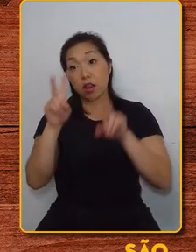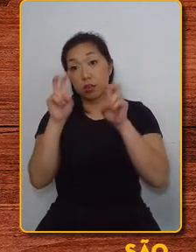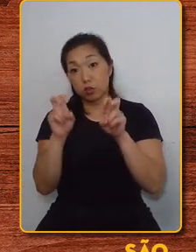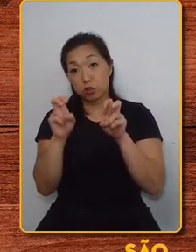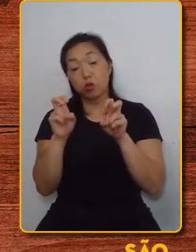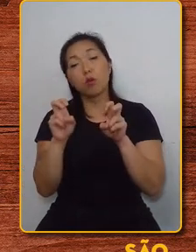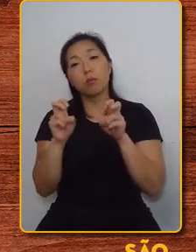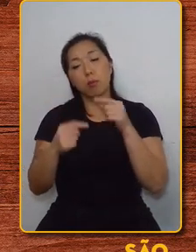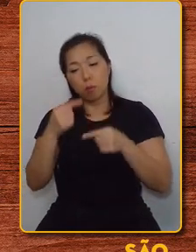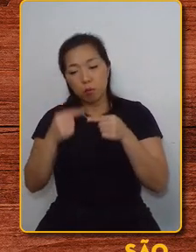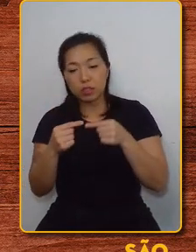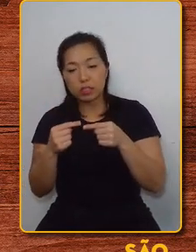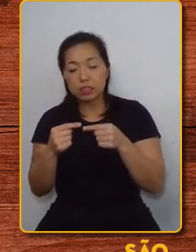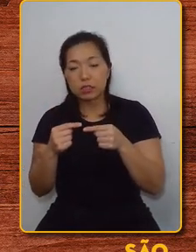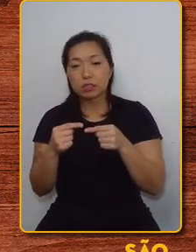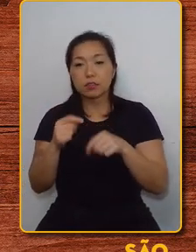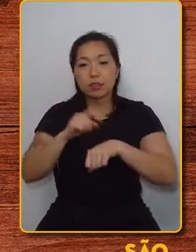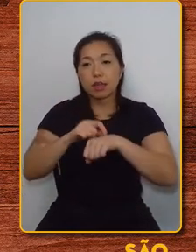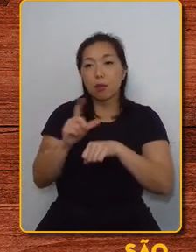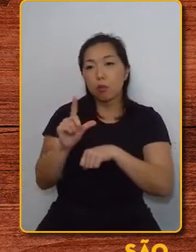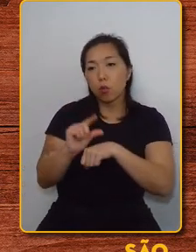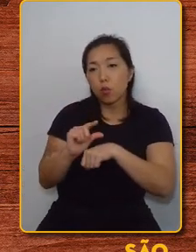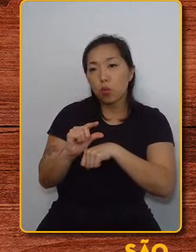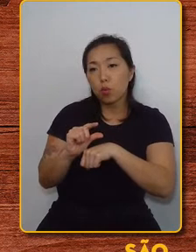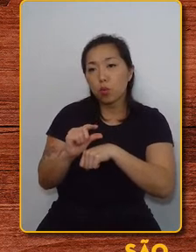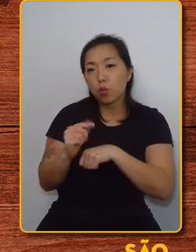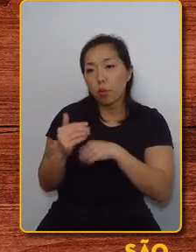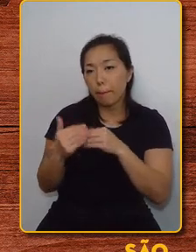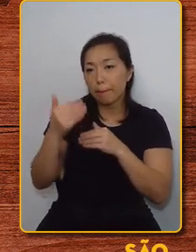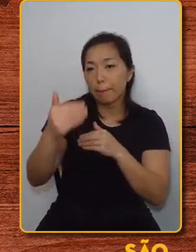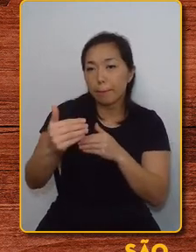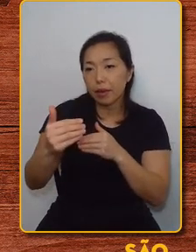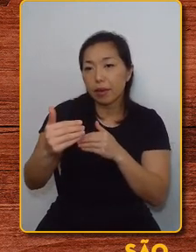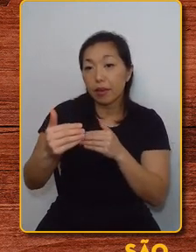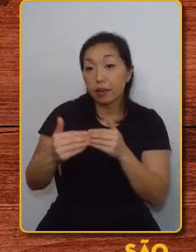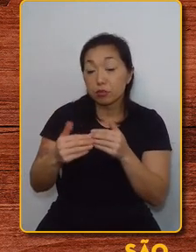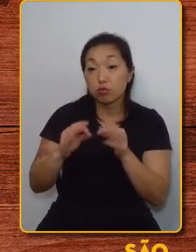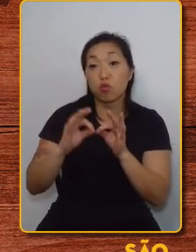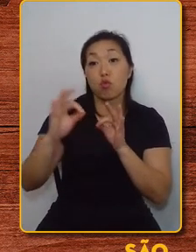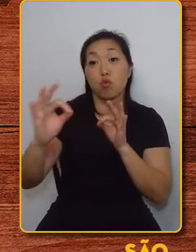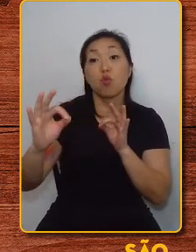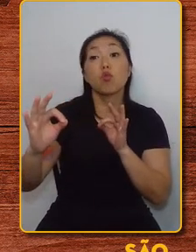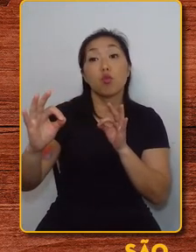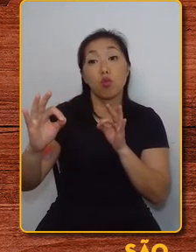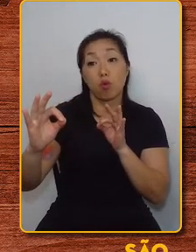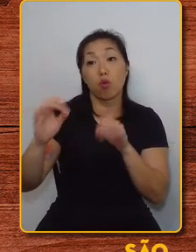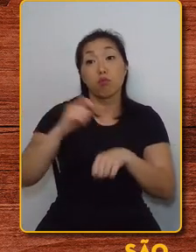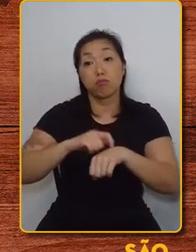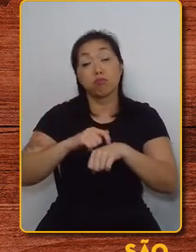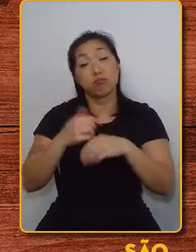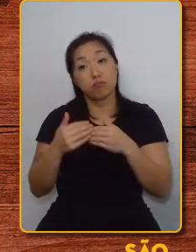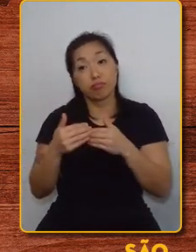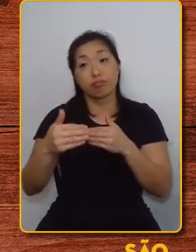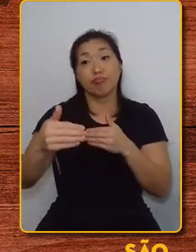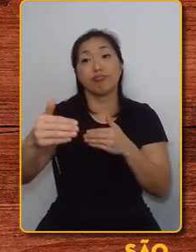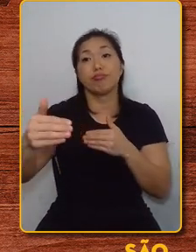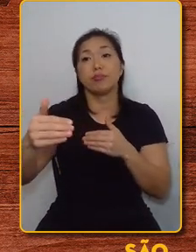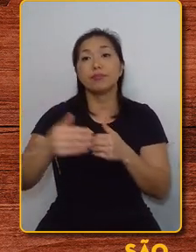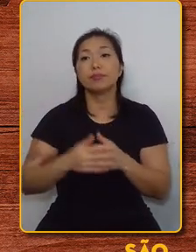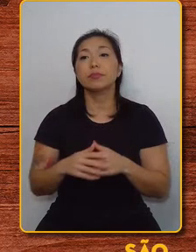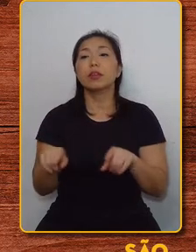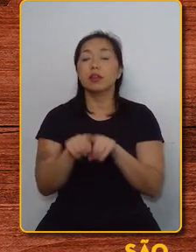longo prazo, e de políticas que vão dar informação e capacidade real de reprodução da vida de